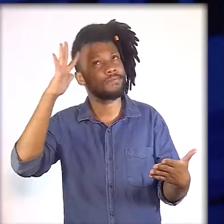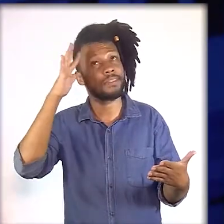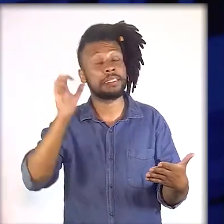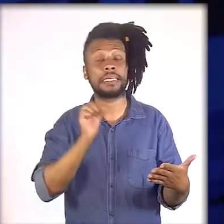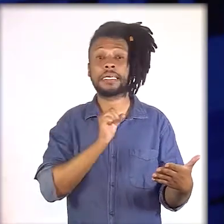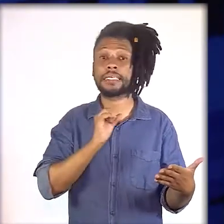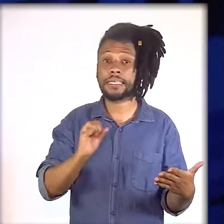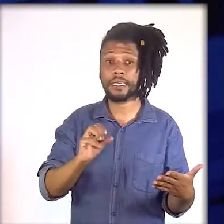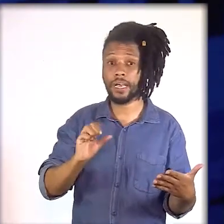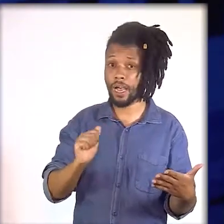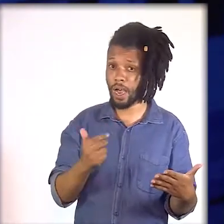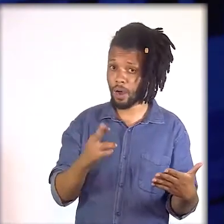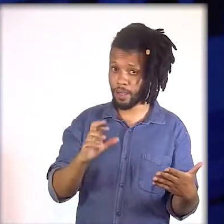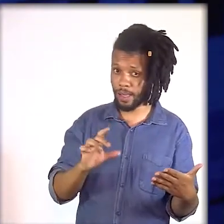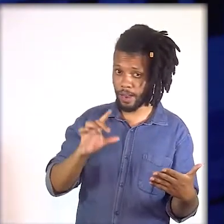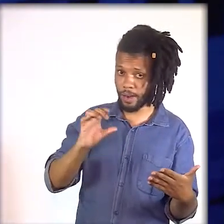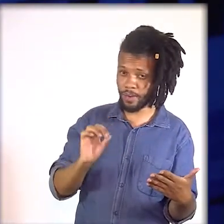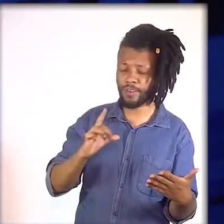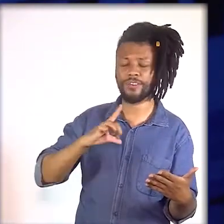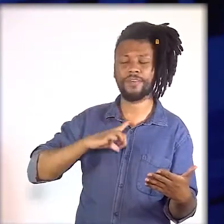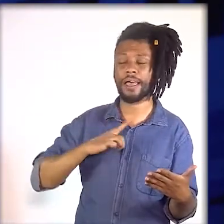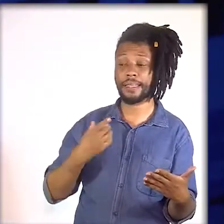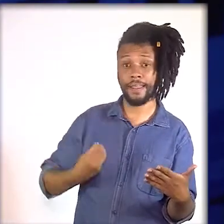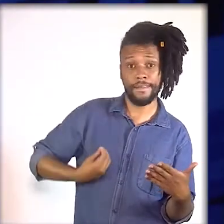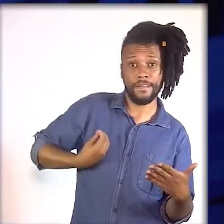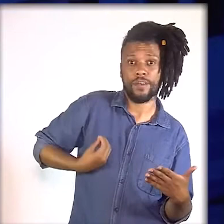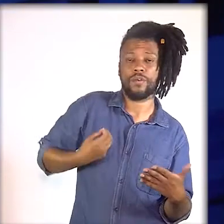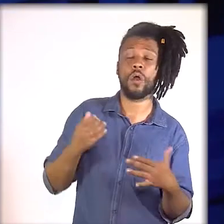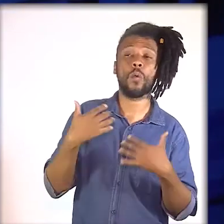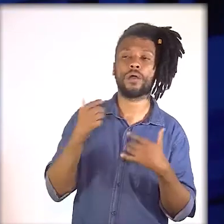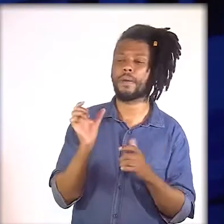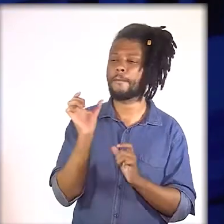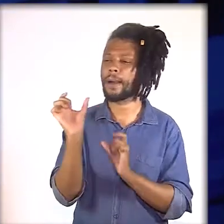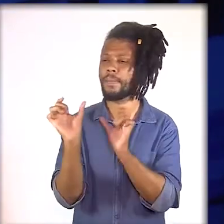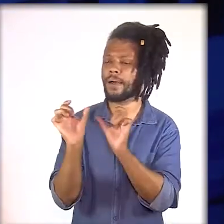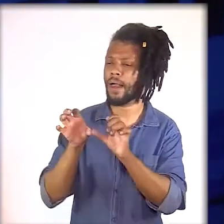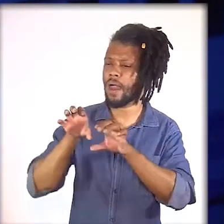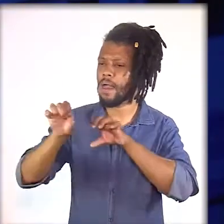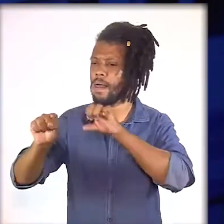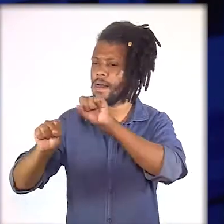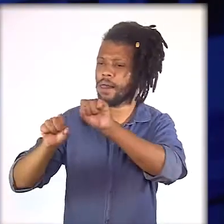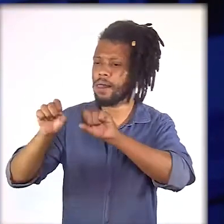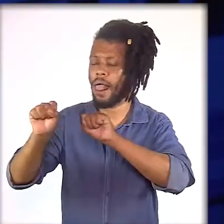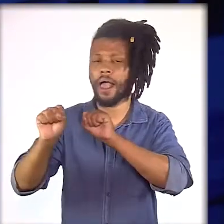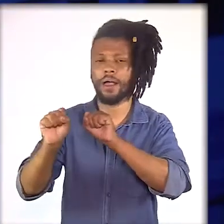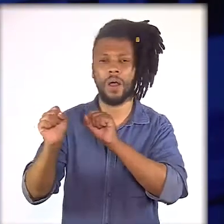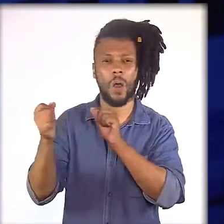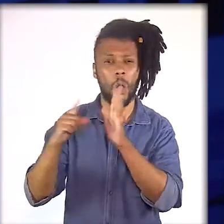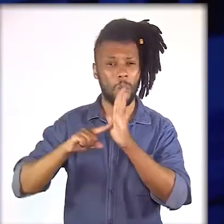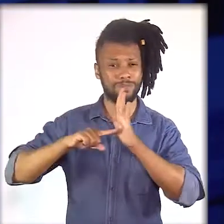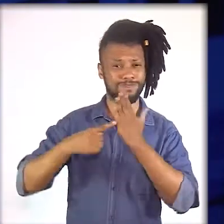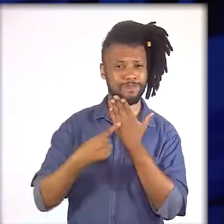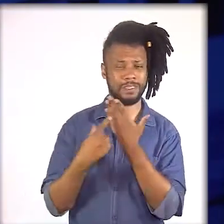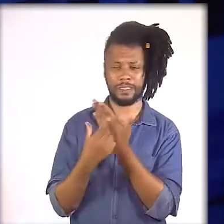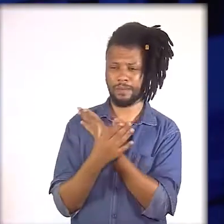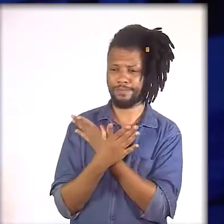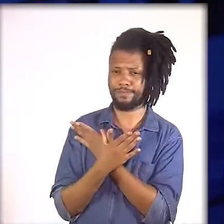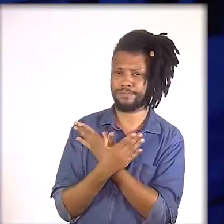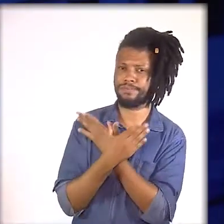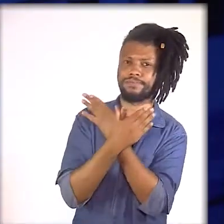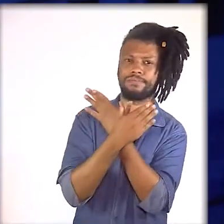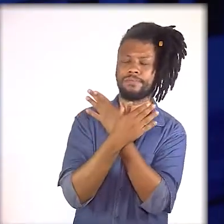se o Aurélio estivesse vivo hoje, que palavras ele estaria caçando no ar como